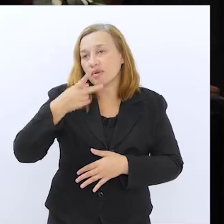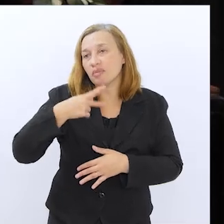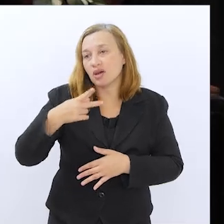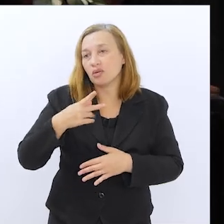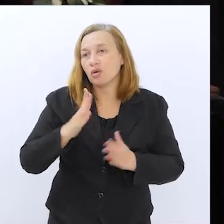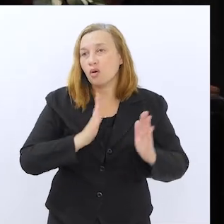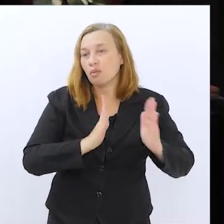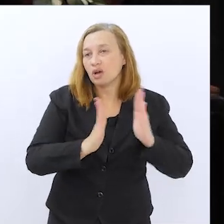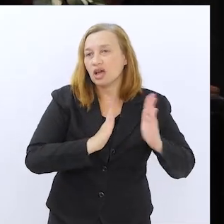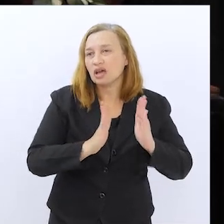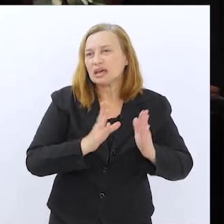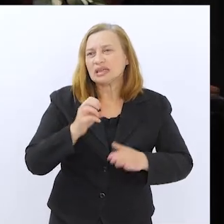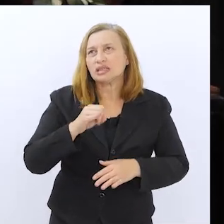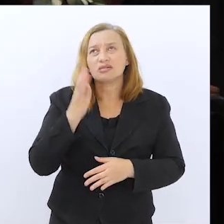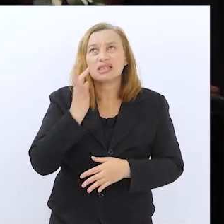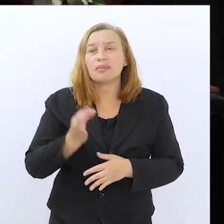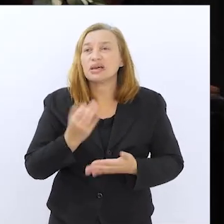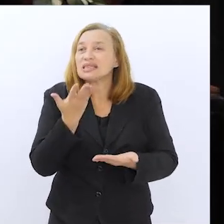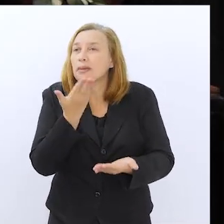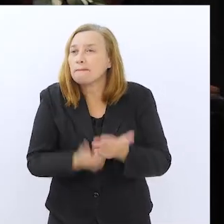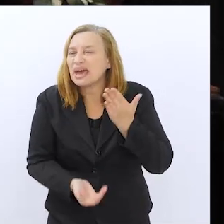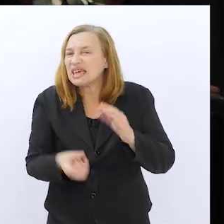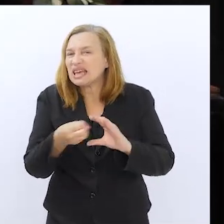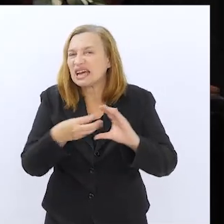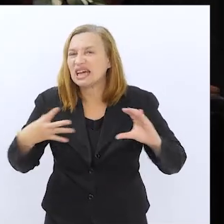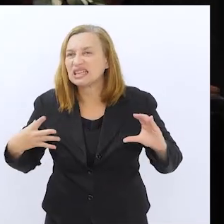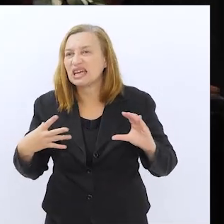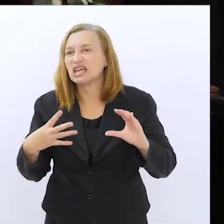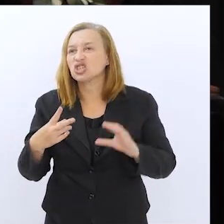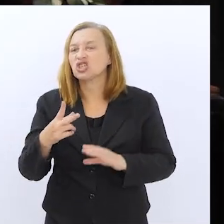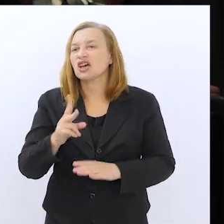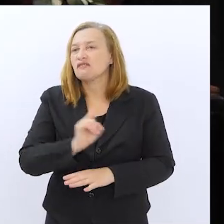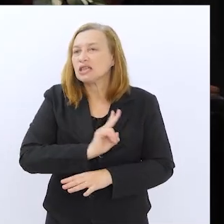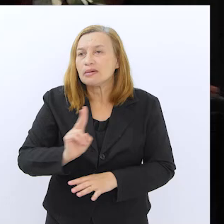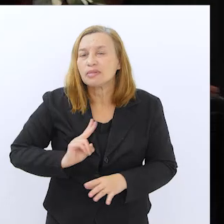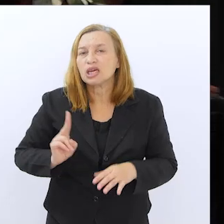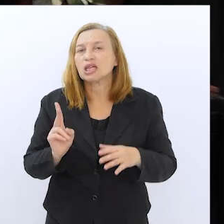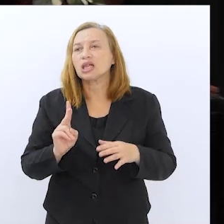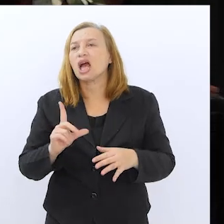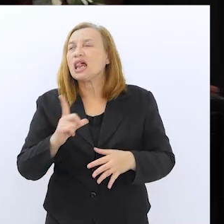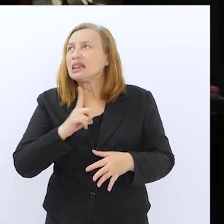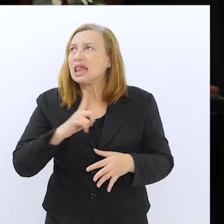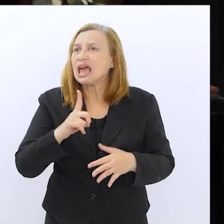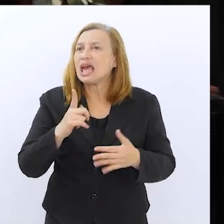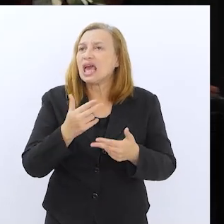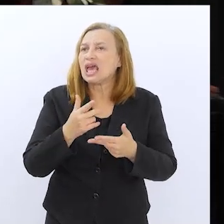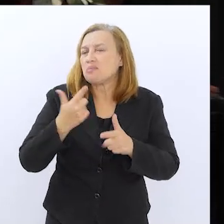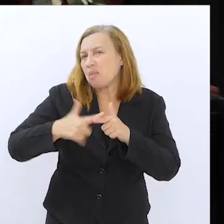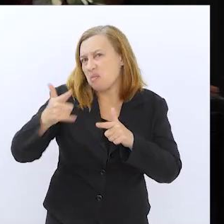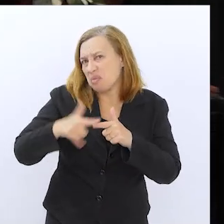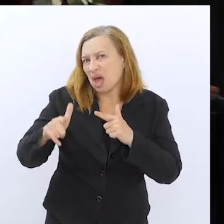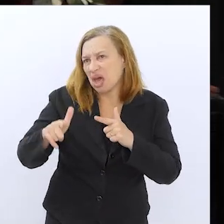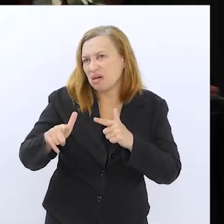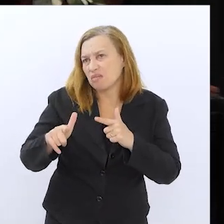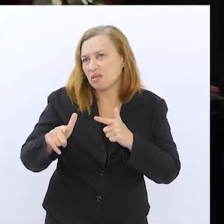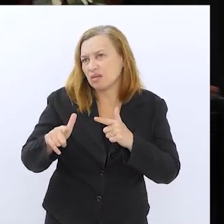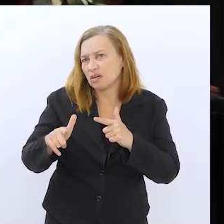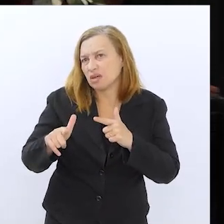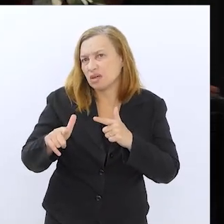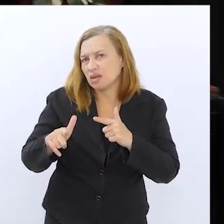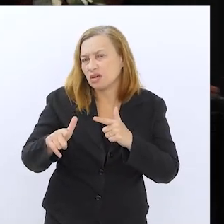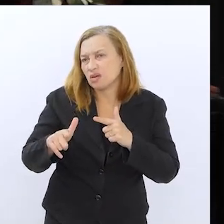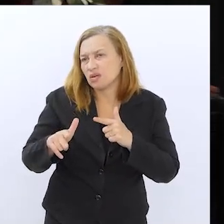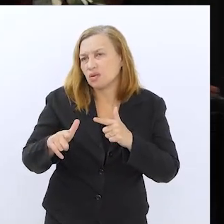falamos disso no primeiro bloco, mas a senhora acabou não dizendo se perdem as características. Tem